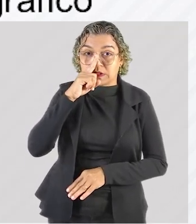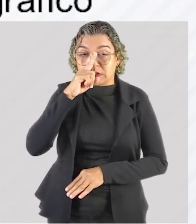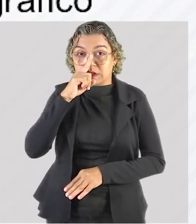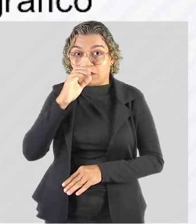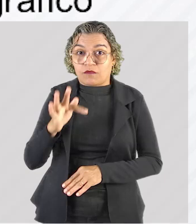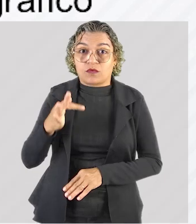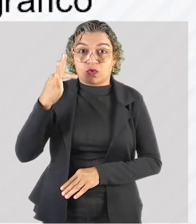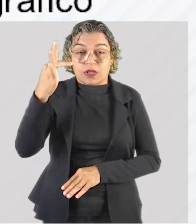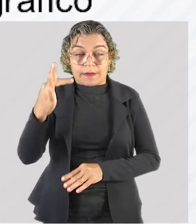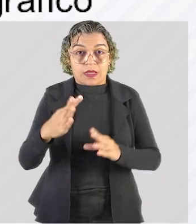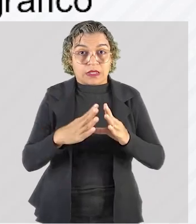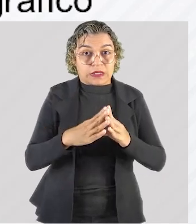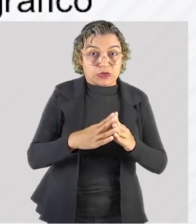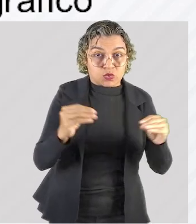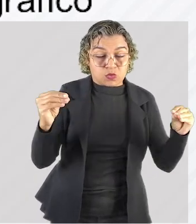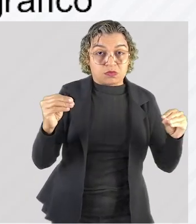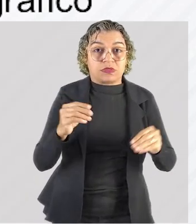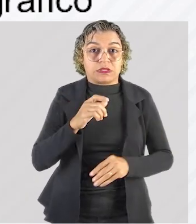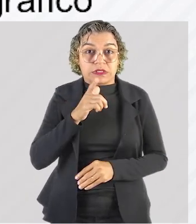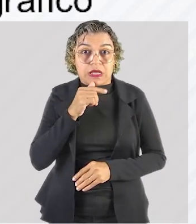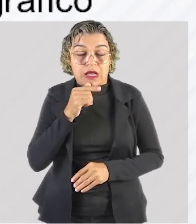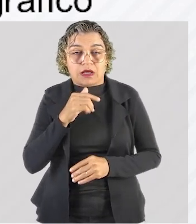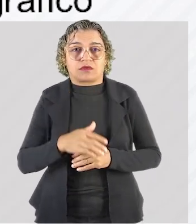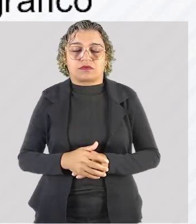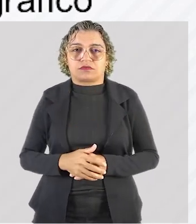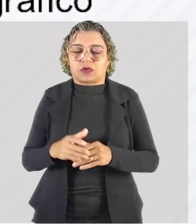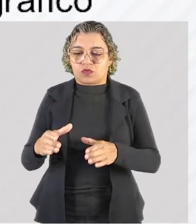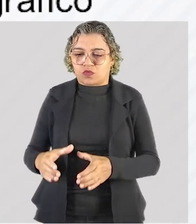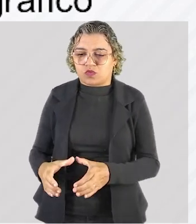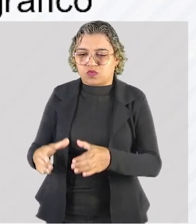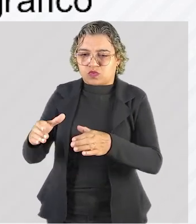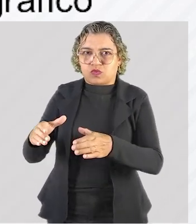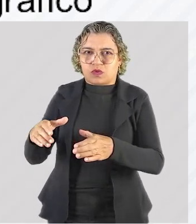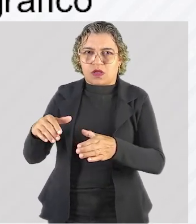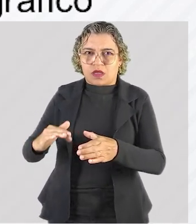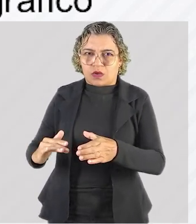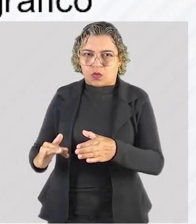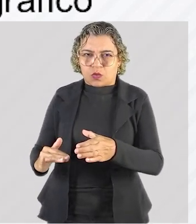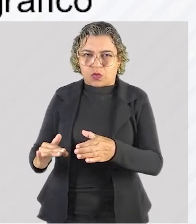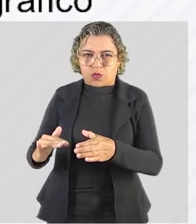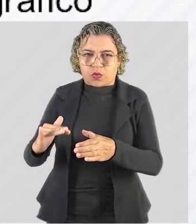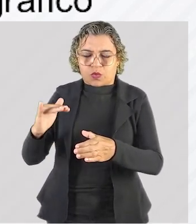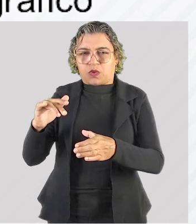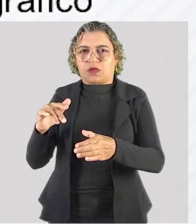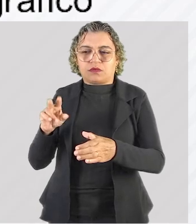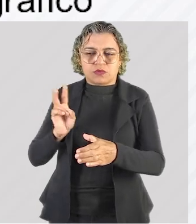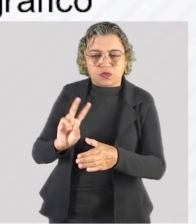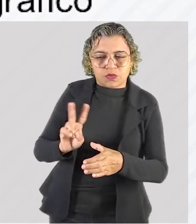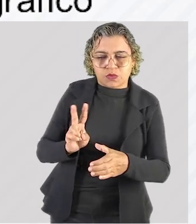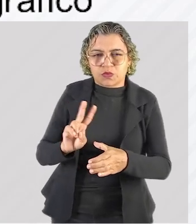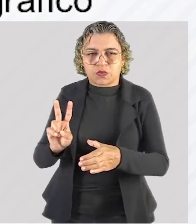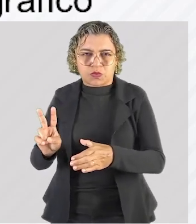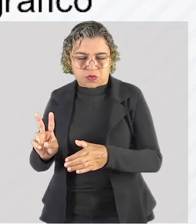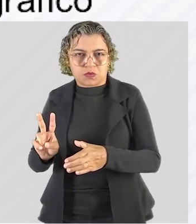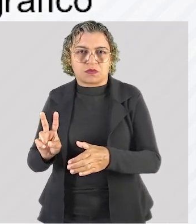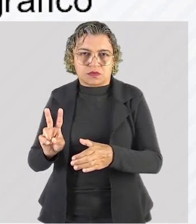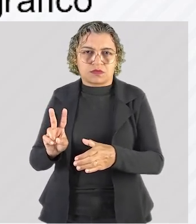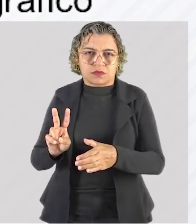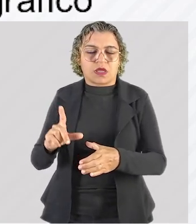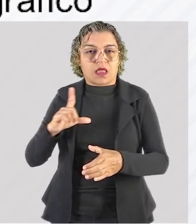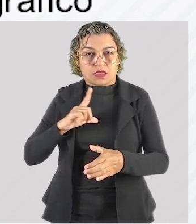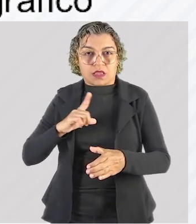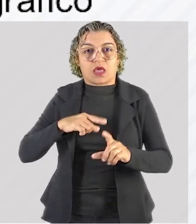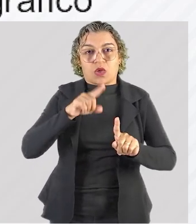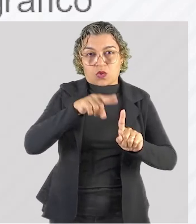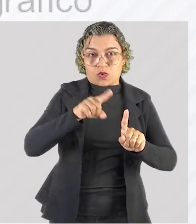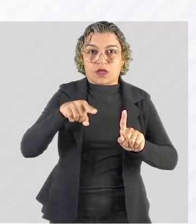ser descartado. O nível de água de um reservatório foi monitorado por um período, sendo o resultado mostrado no